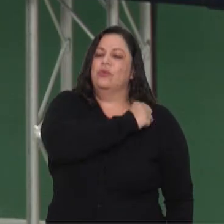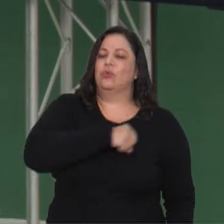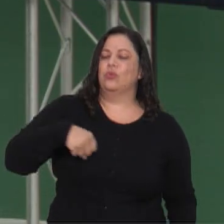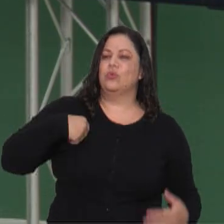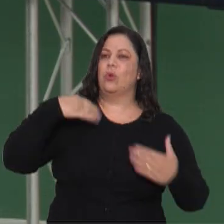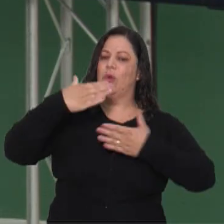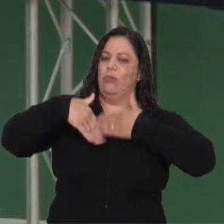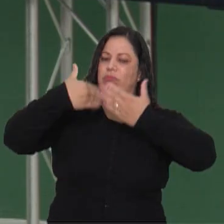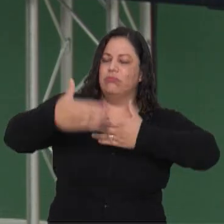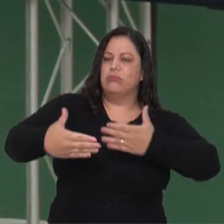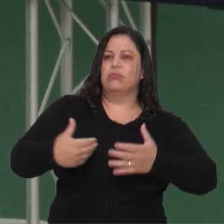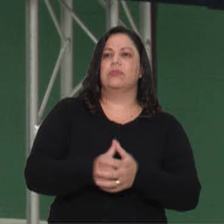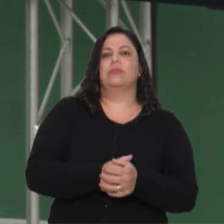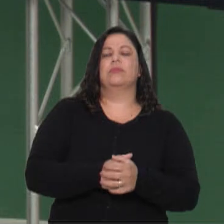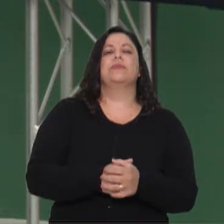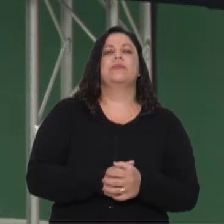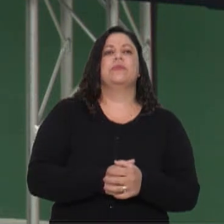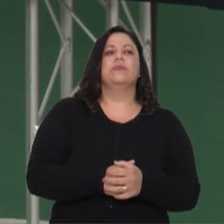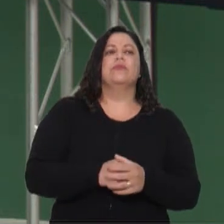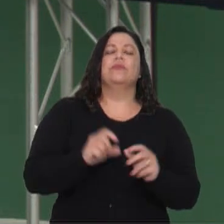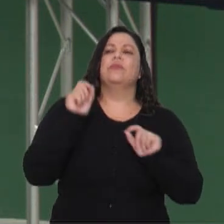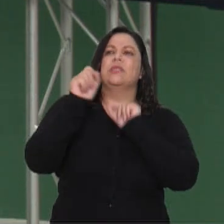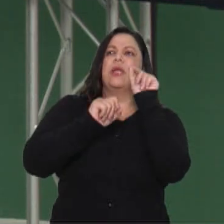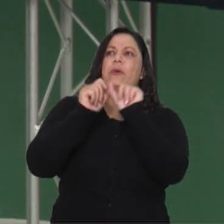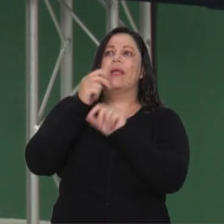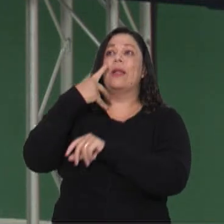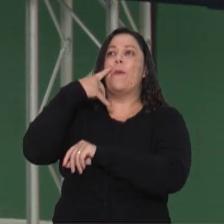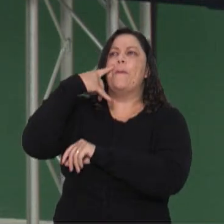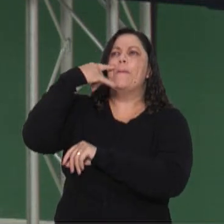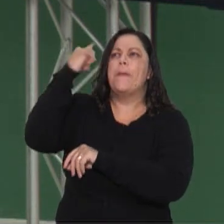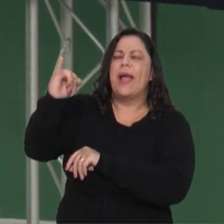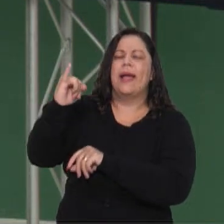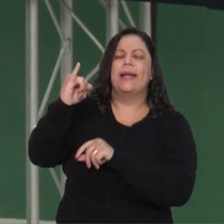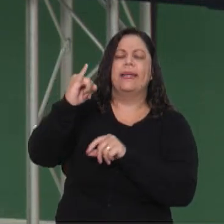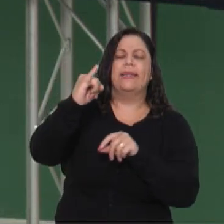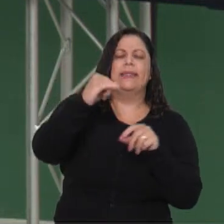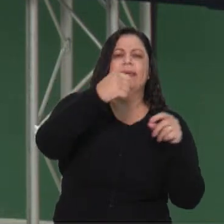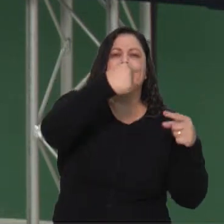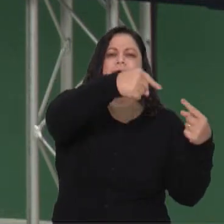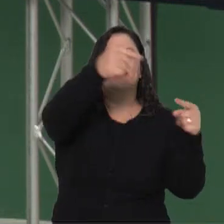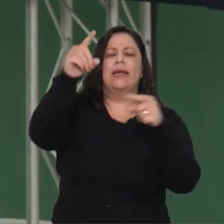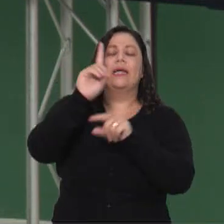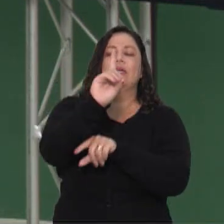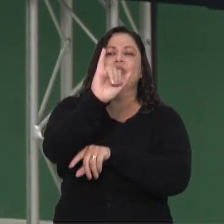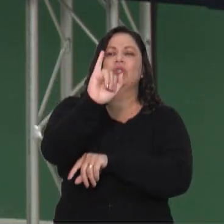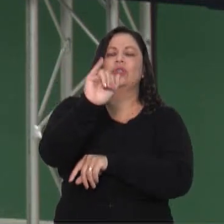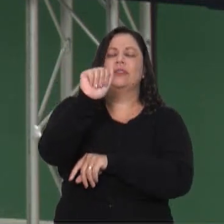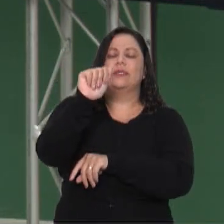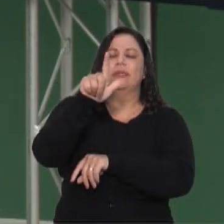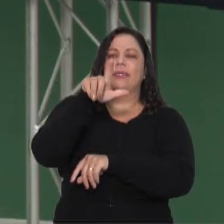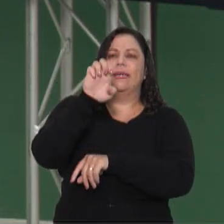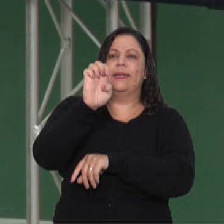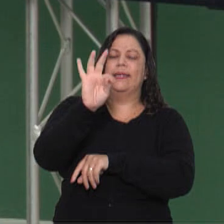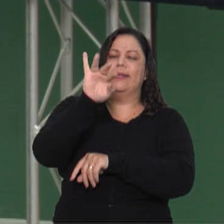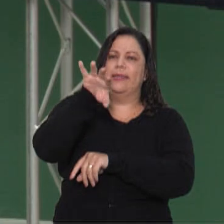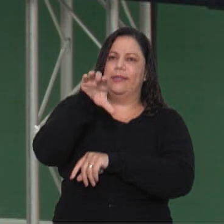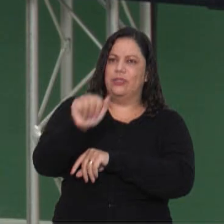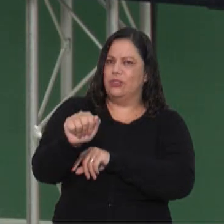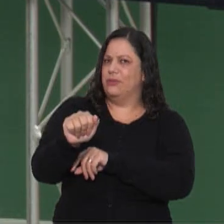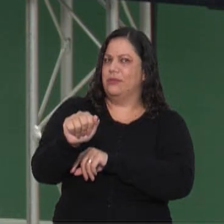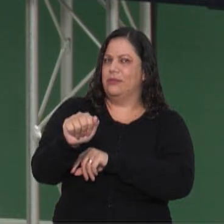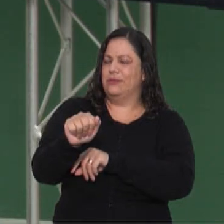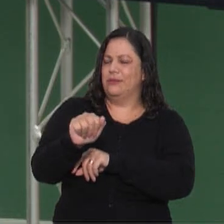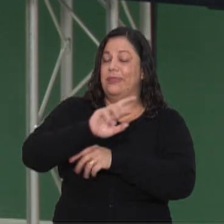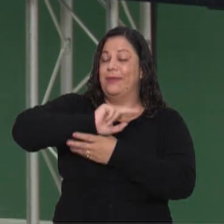dialética por muitos filósofos. Por quê? Por que muitos que o leram depois que